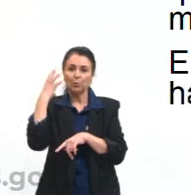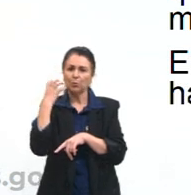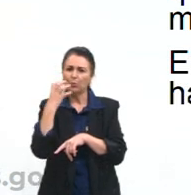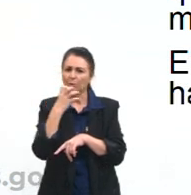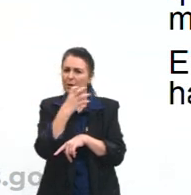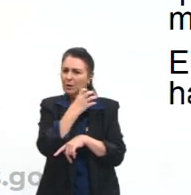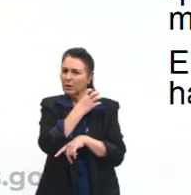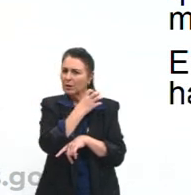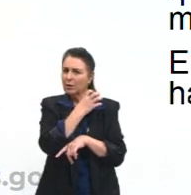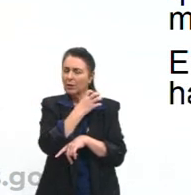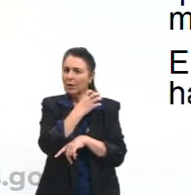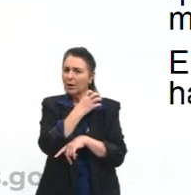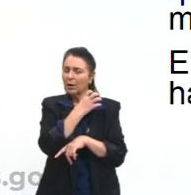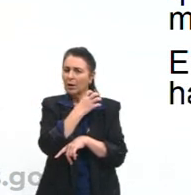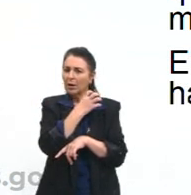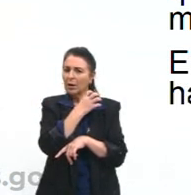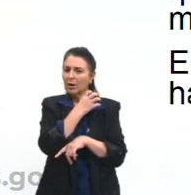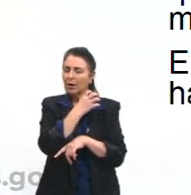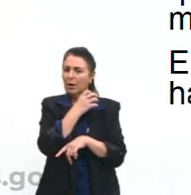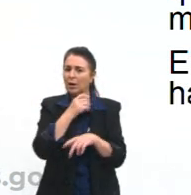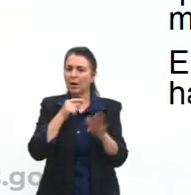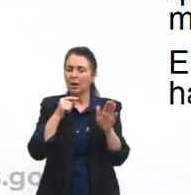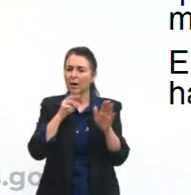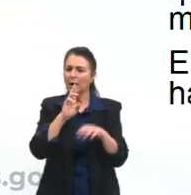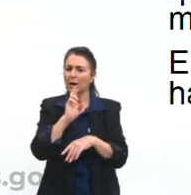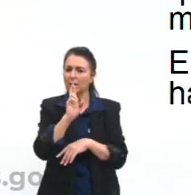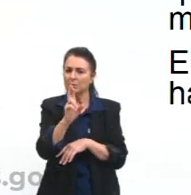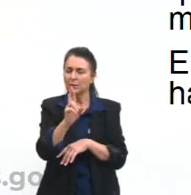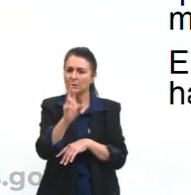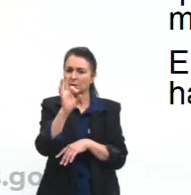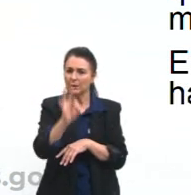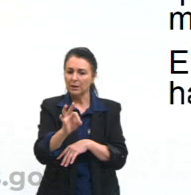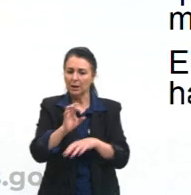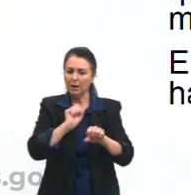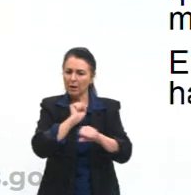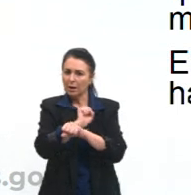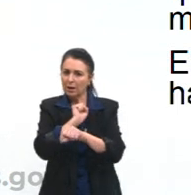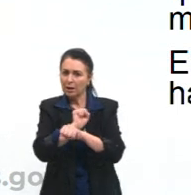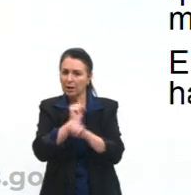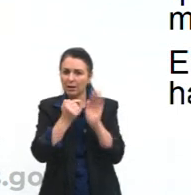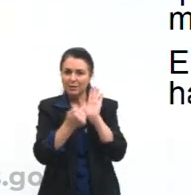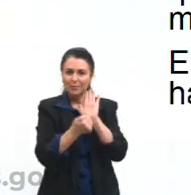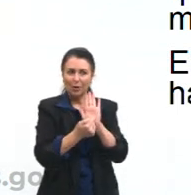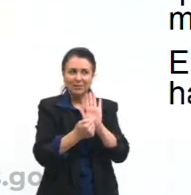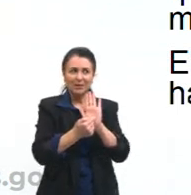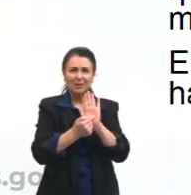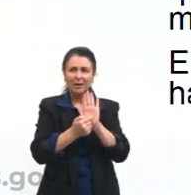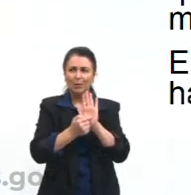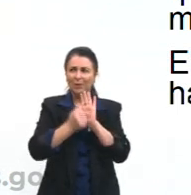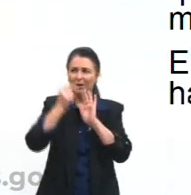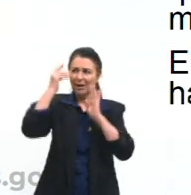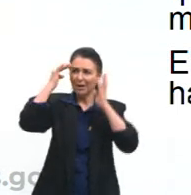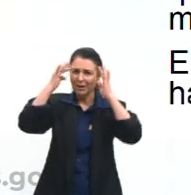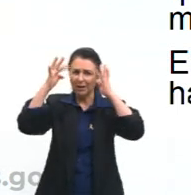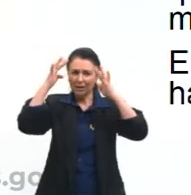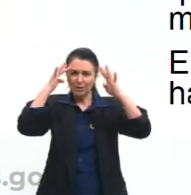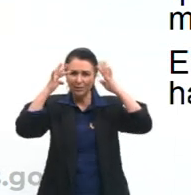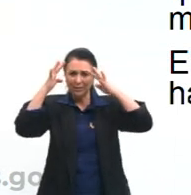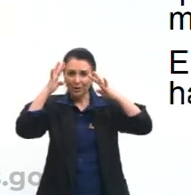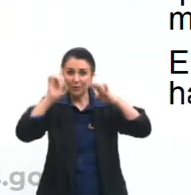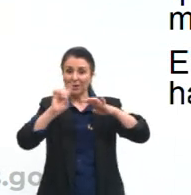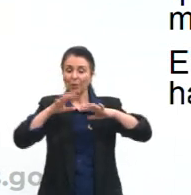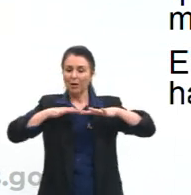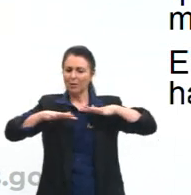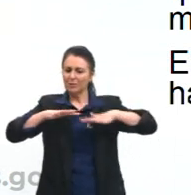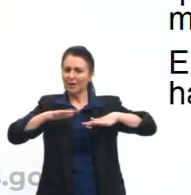alternativa correta então é né nesse sentido a imobilidade apresenta-se como uma ilusão é incorreta não a